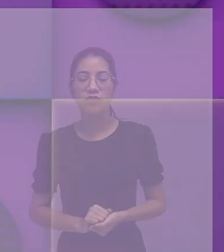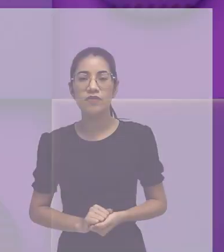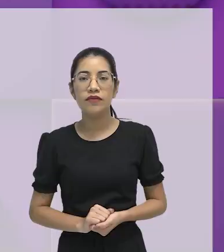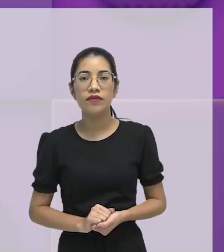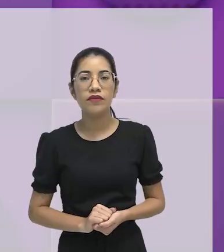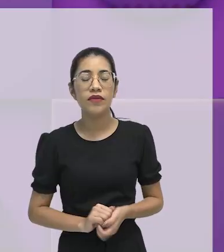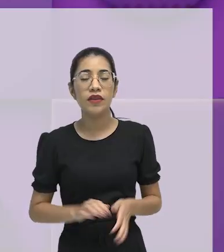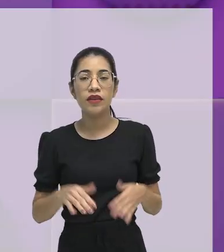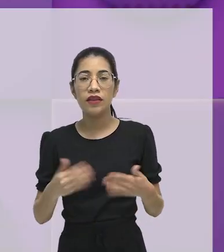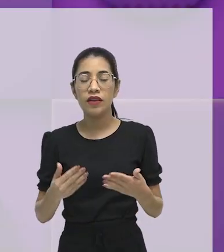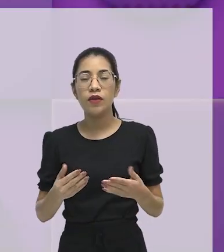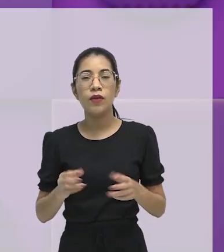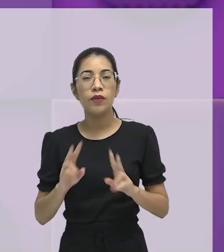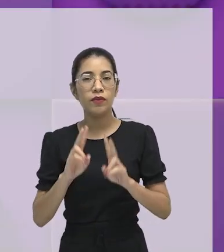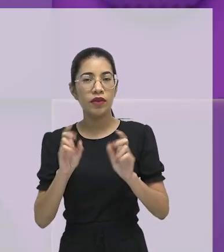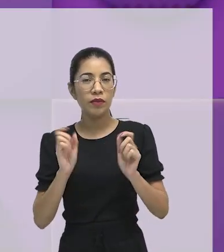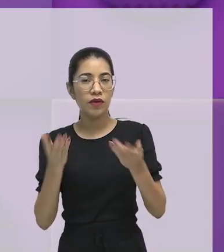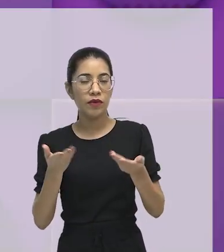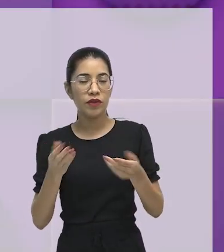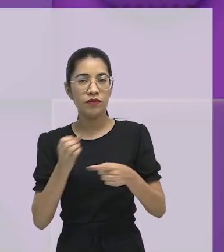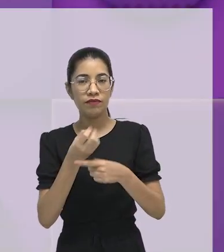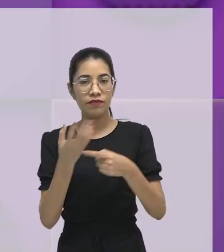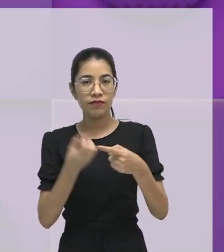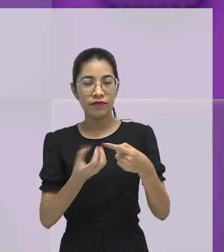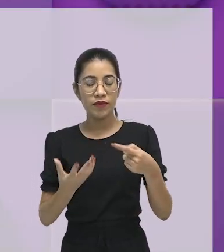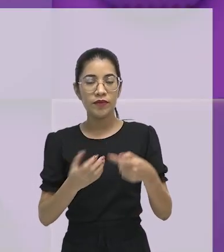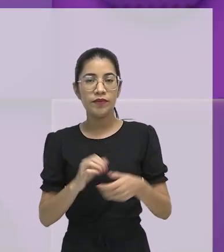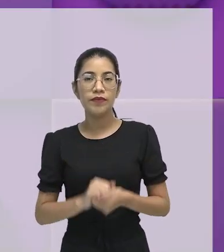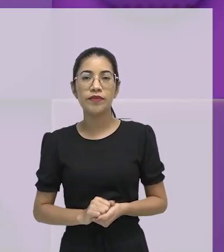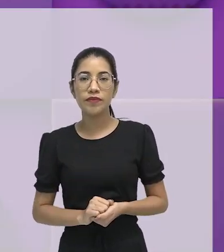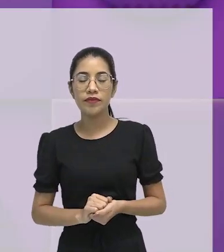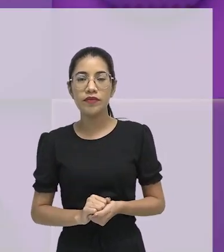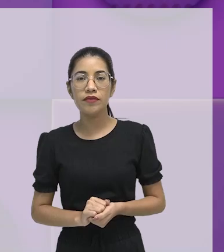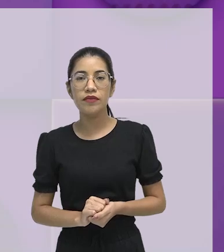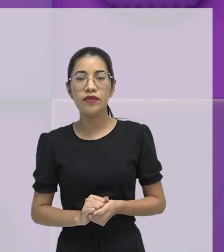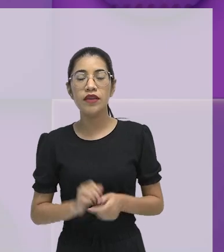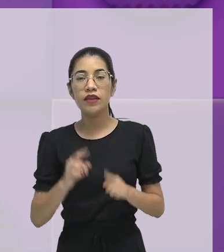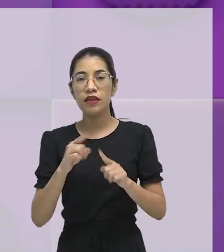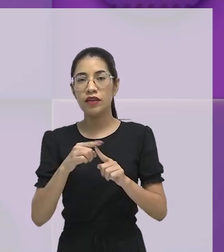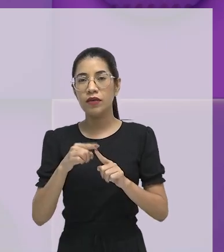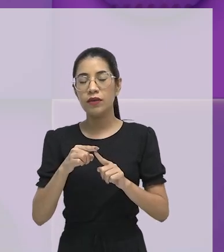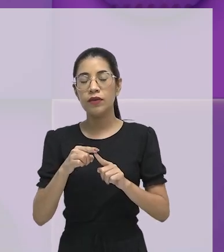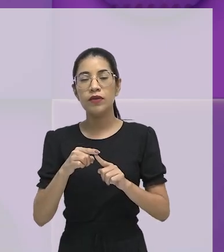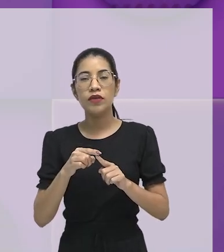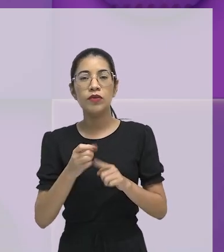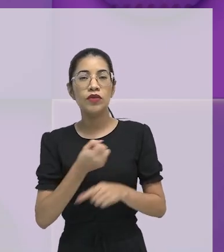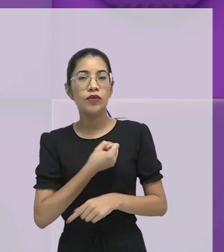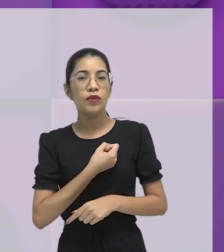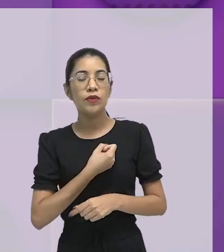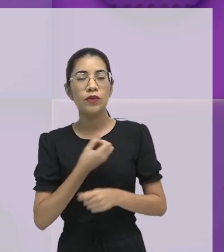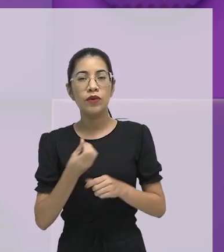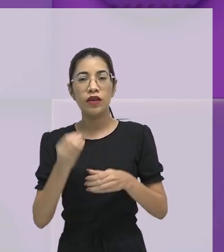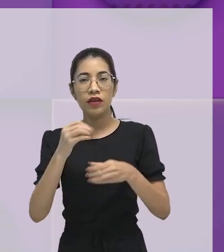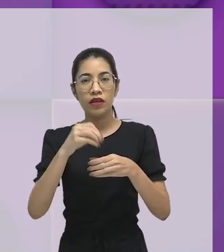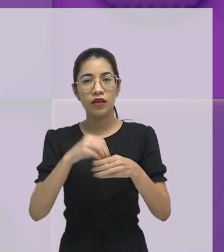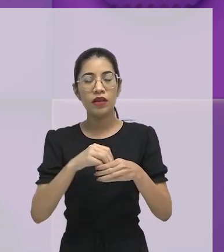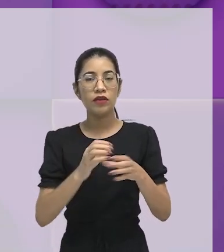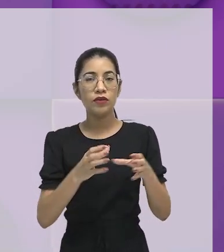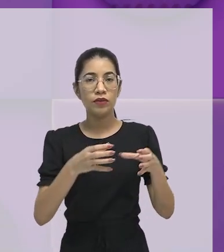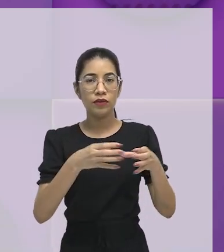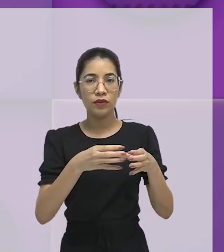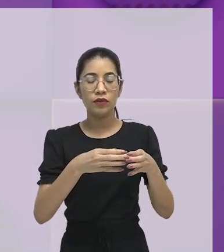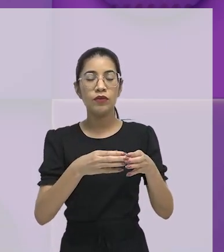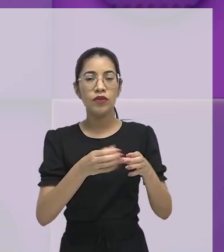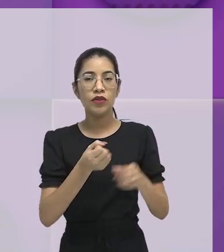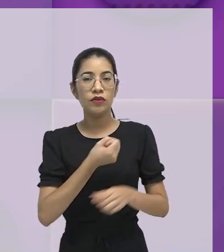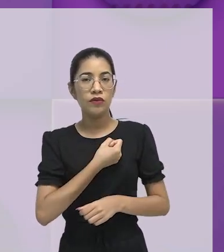Muito bem, então no caso das frações. As frações, pessoal, é um tipo de número que elas pertencem a um outro